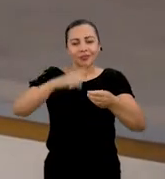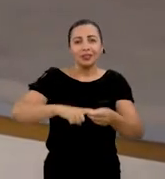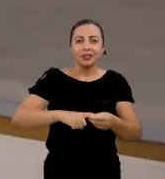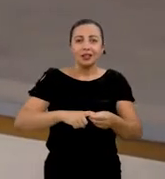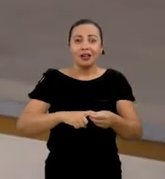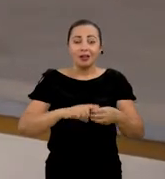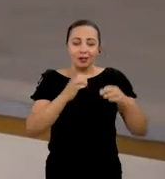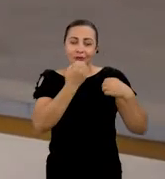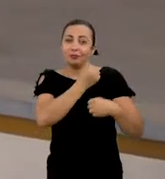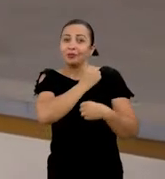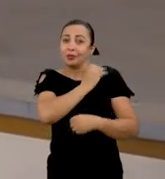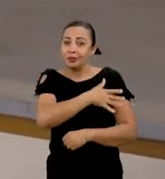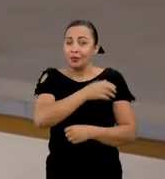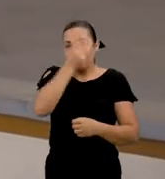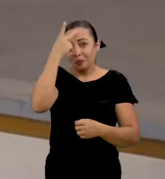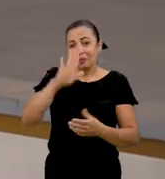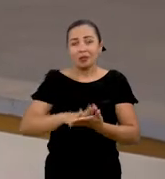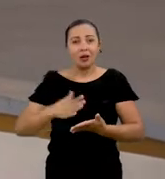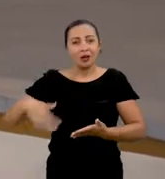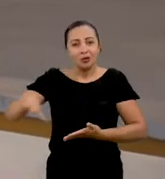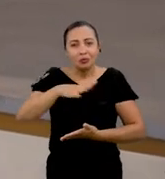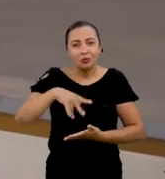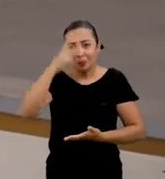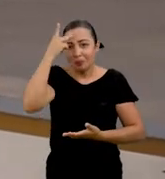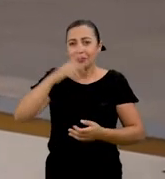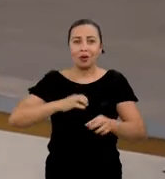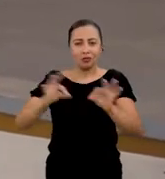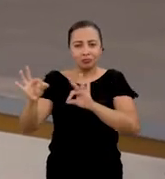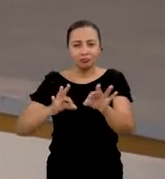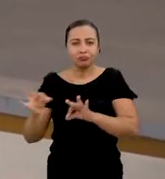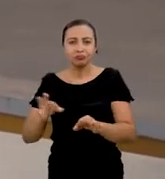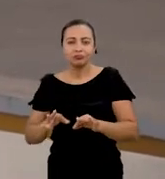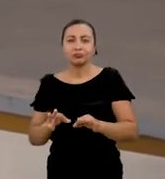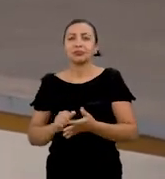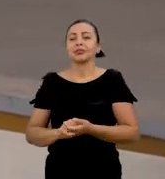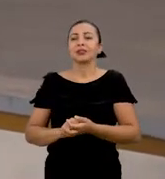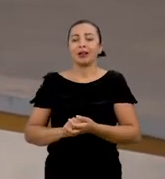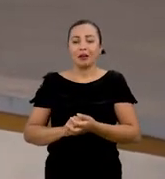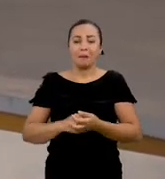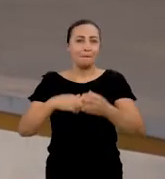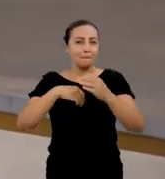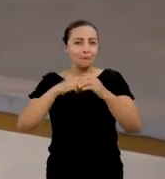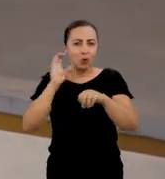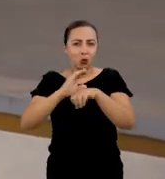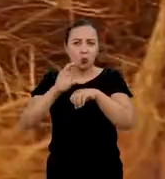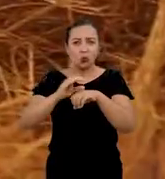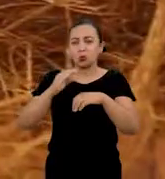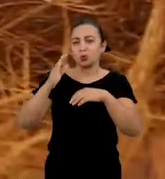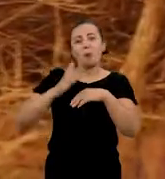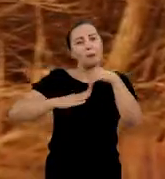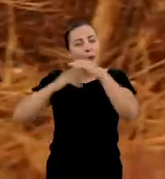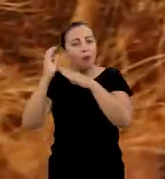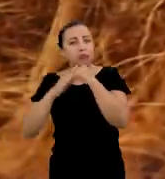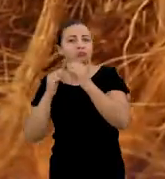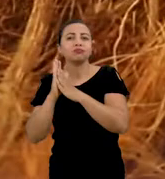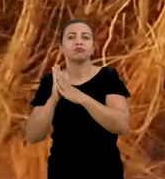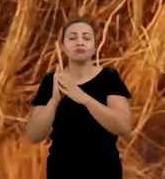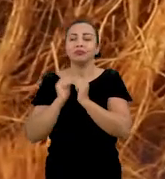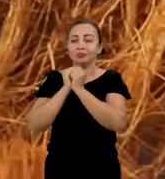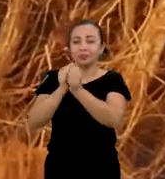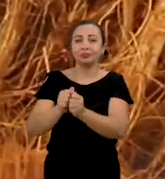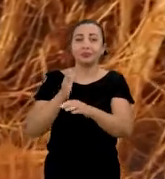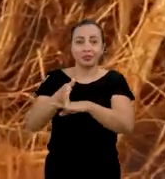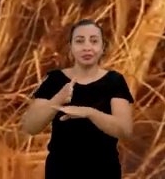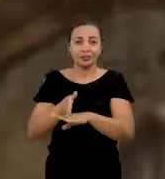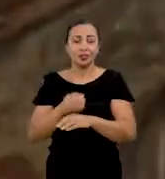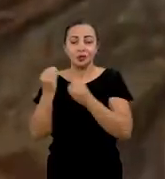conseguimos trazer a escola aqui para o nosso conjunto para preparação de cursos profissionalizantes em cima da fibra